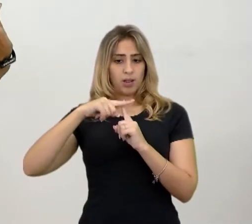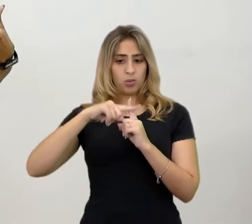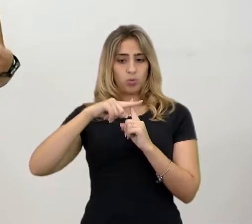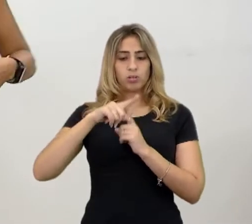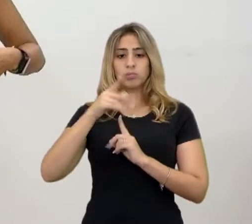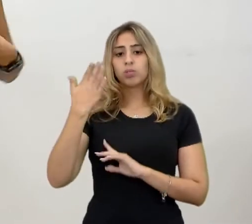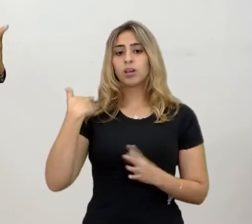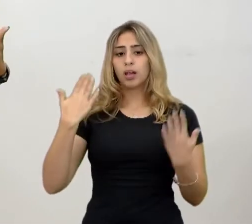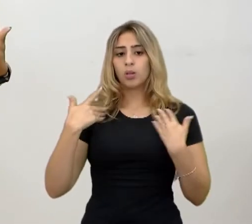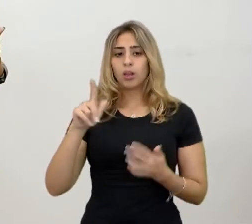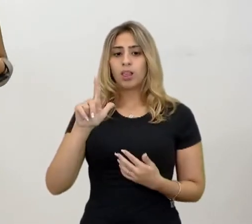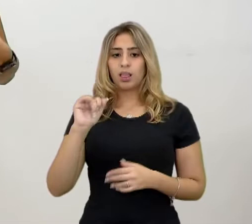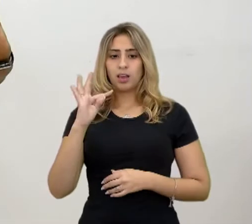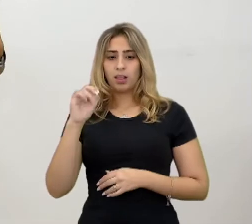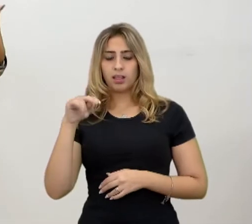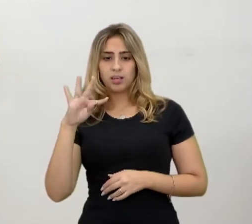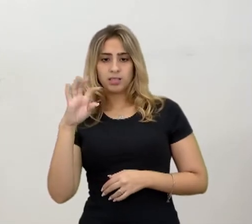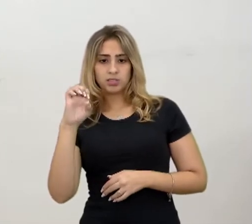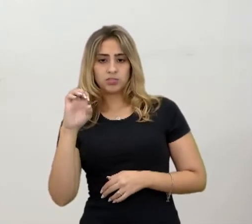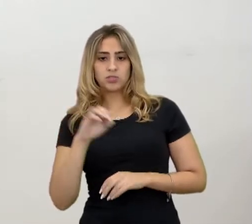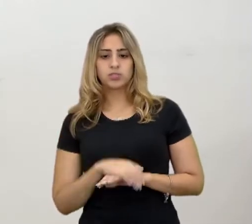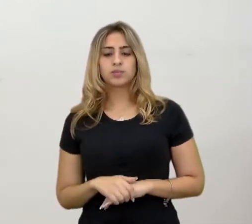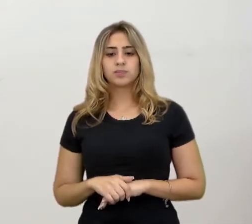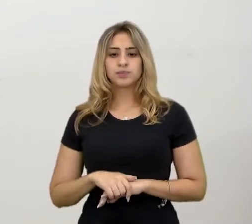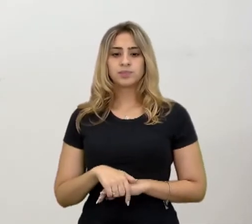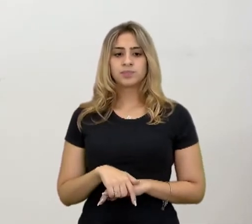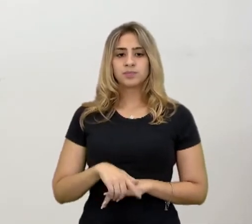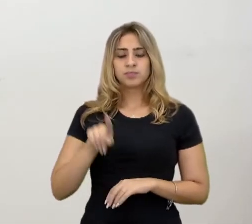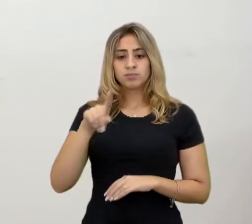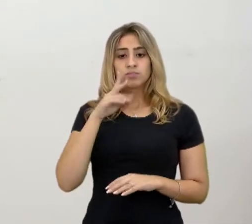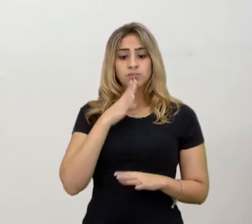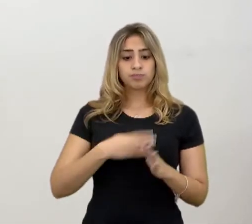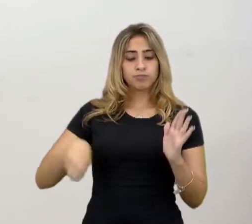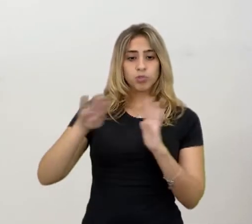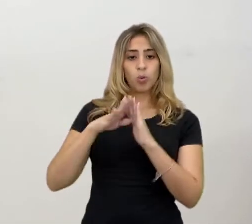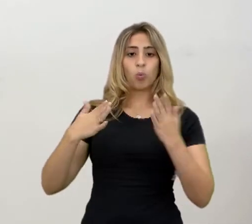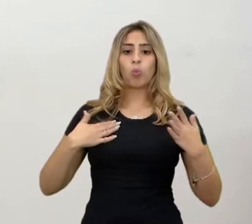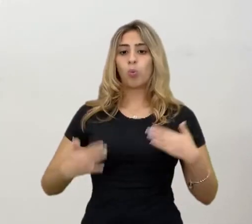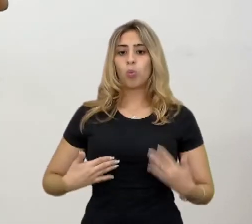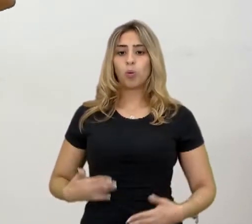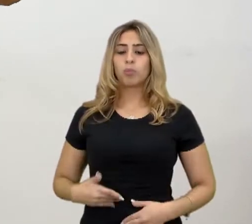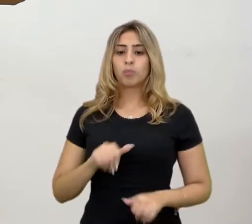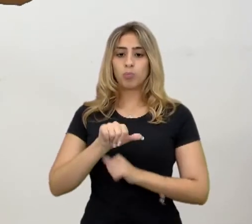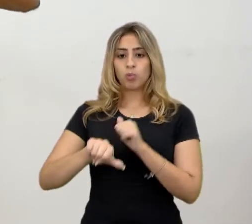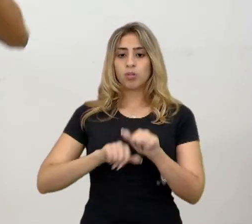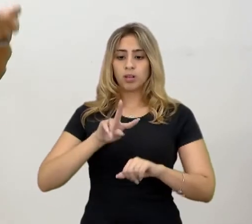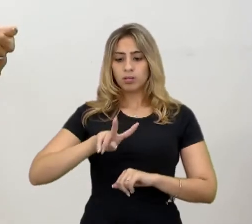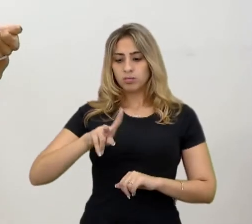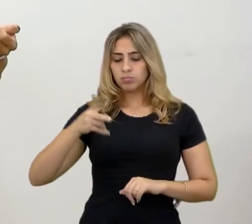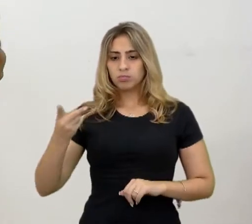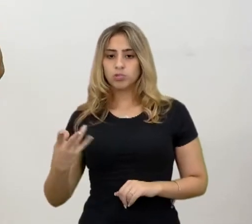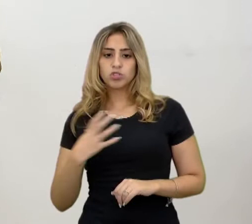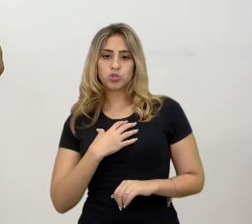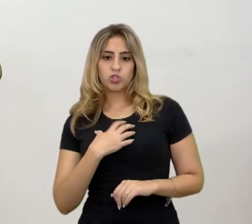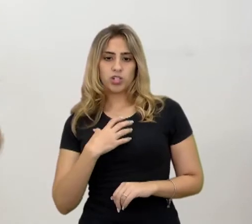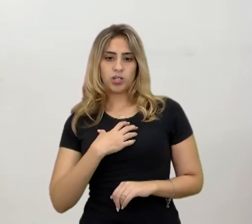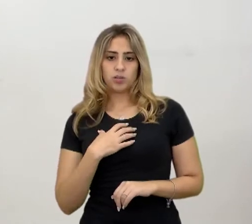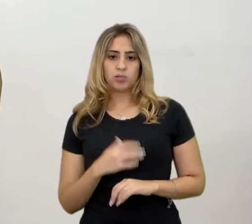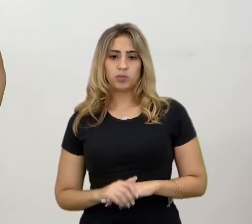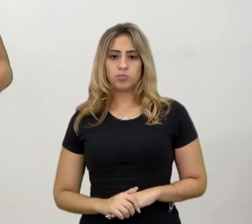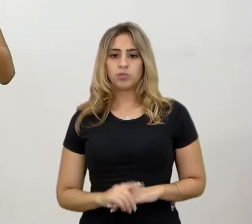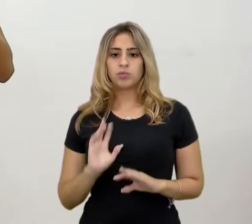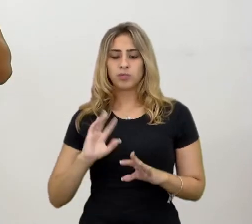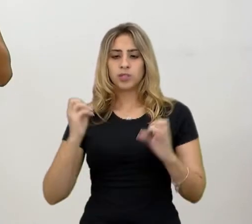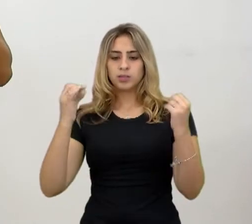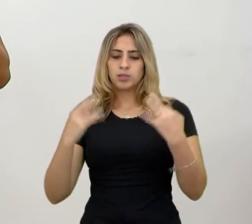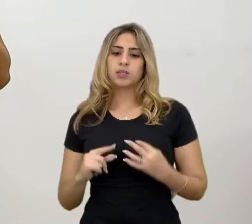calor latente é um calor, né, uma energia suficiente para um corpo mudar de fase, mudar de estado físico. Eu vou explicar daqui a